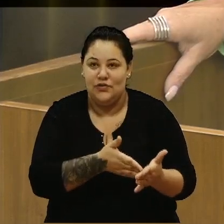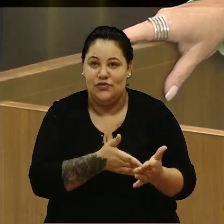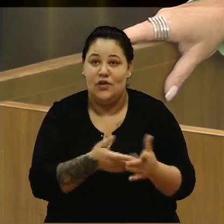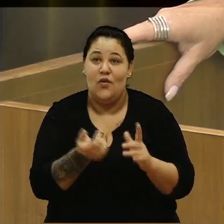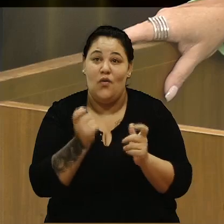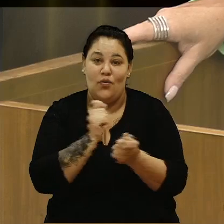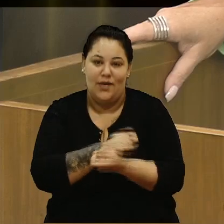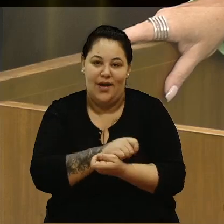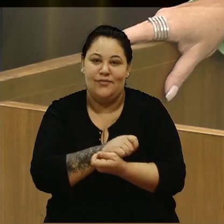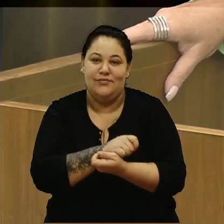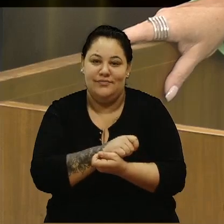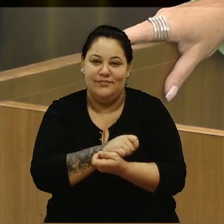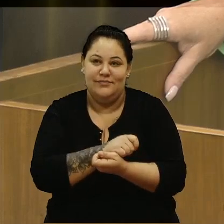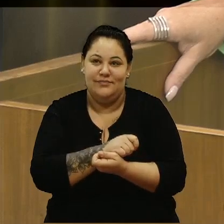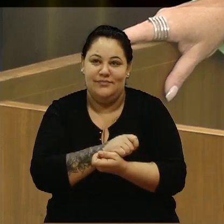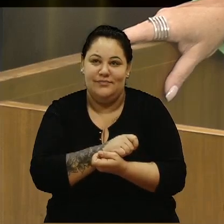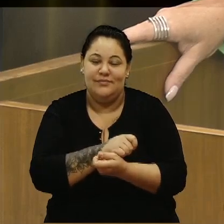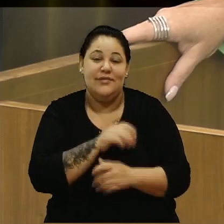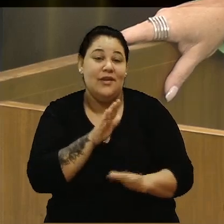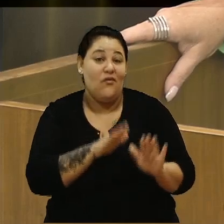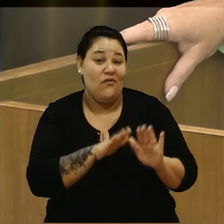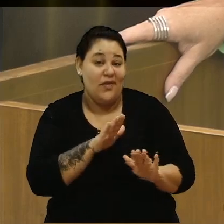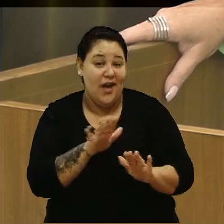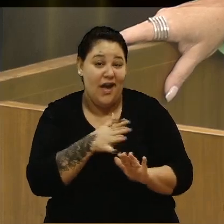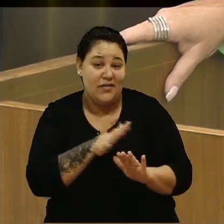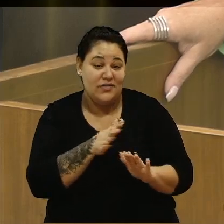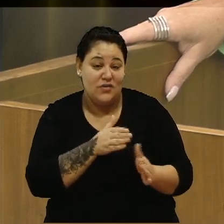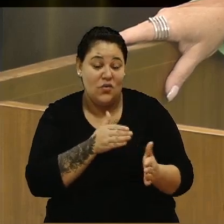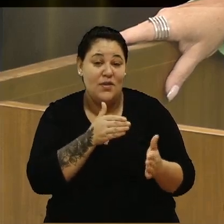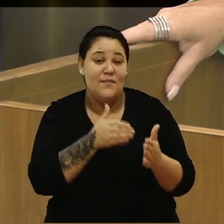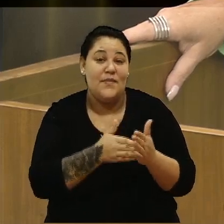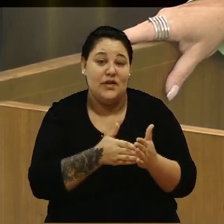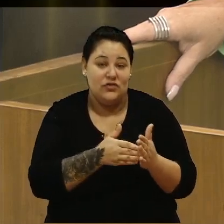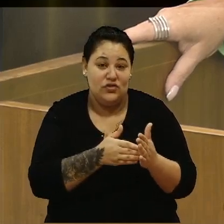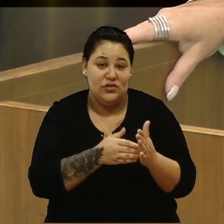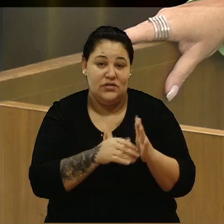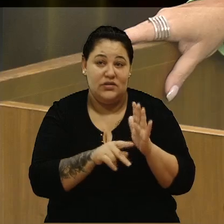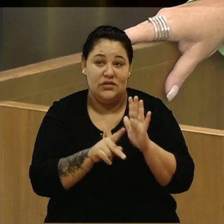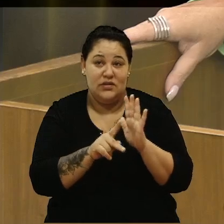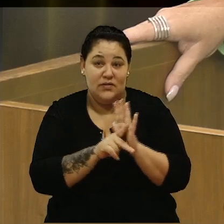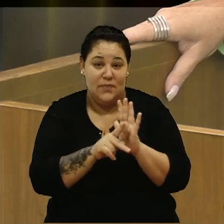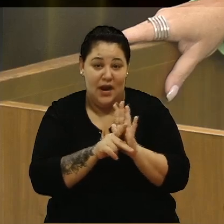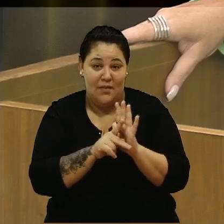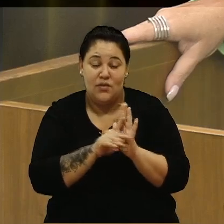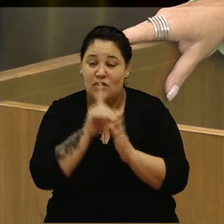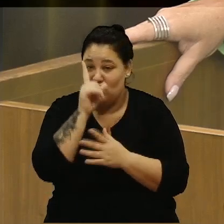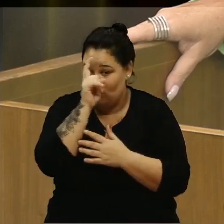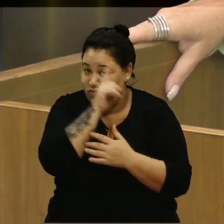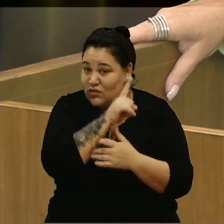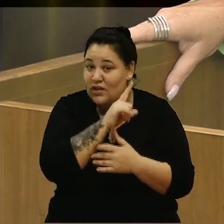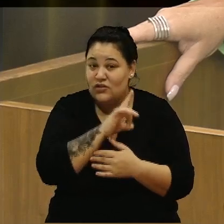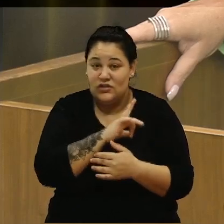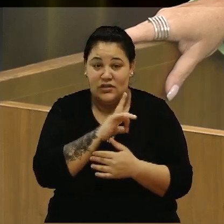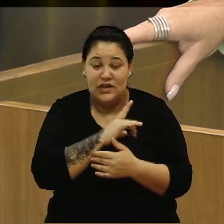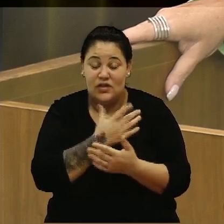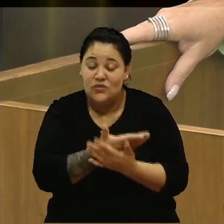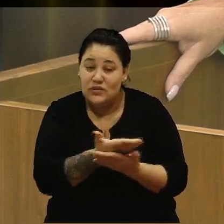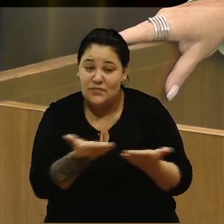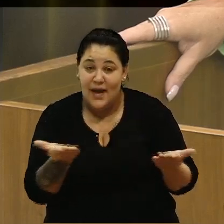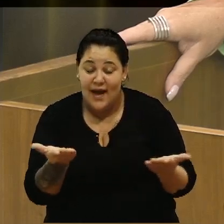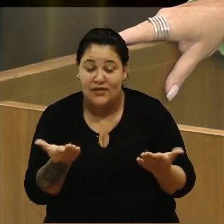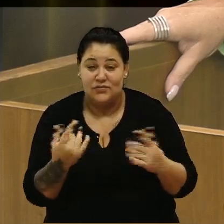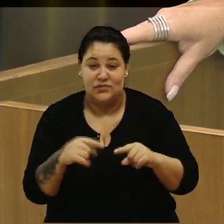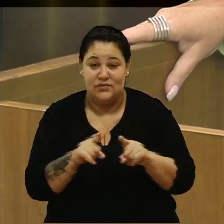contrário, talvez o limite, muitas vezes, da própria dificuldade que tem nesses espaços,